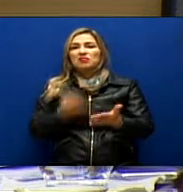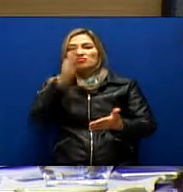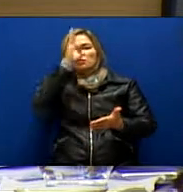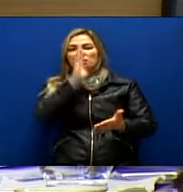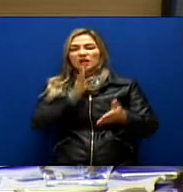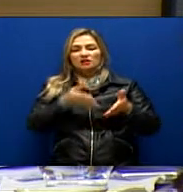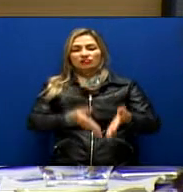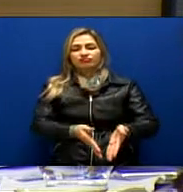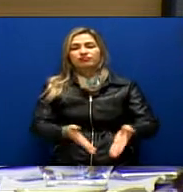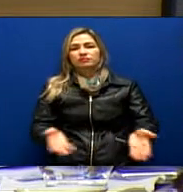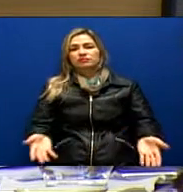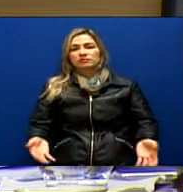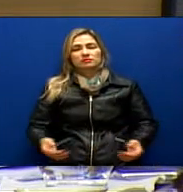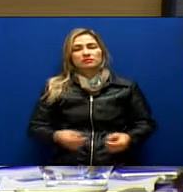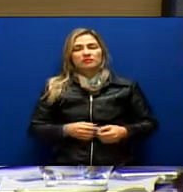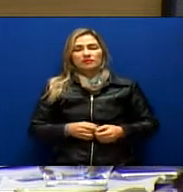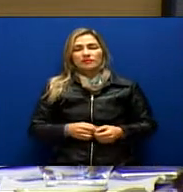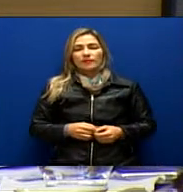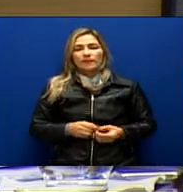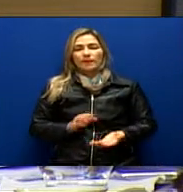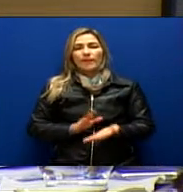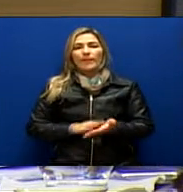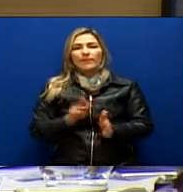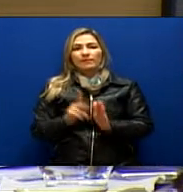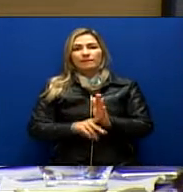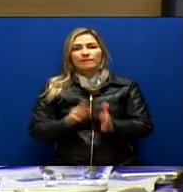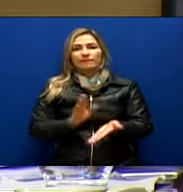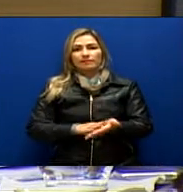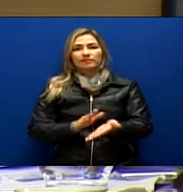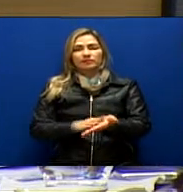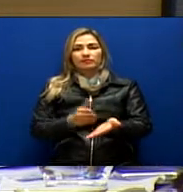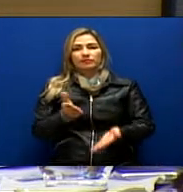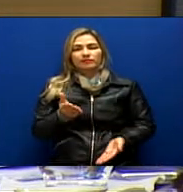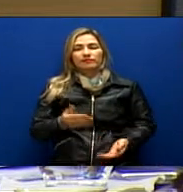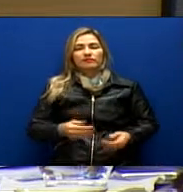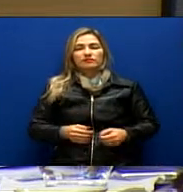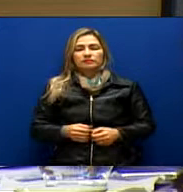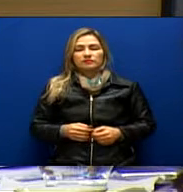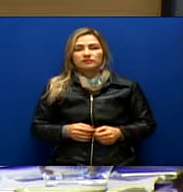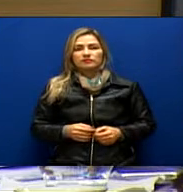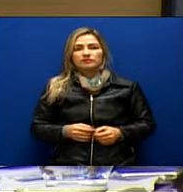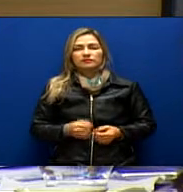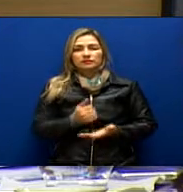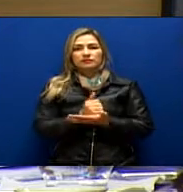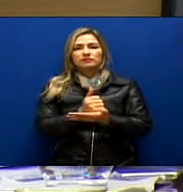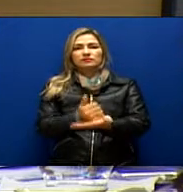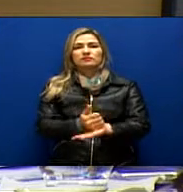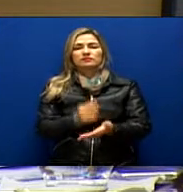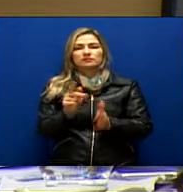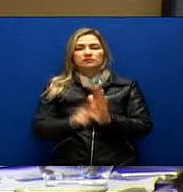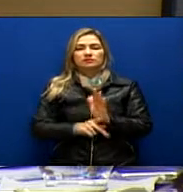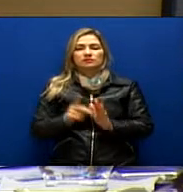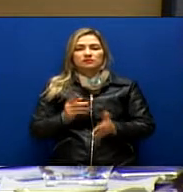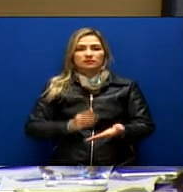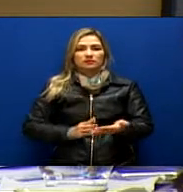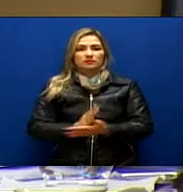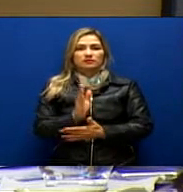parabéns com o projeto, vereador presidente Rodrigo Manga, e nós vamos dar o apoio para o seu projeto.